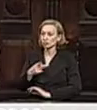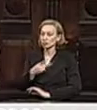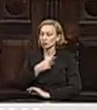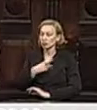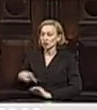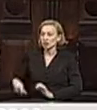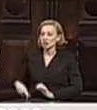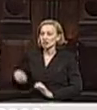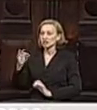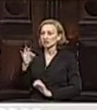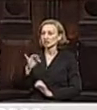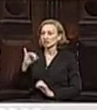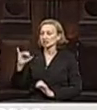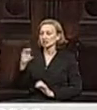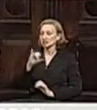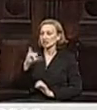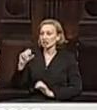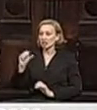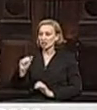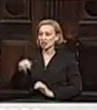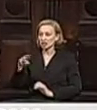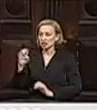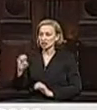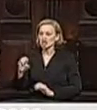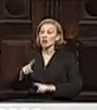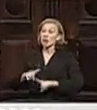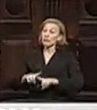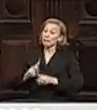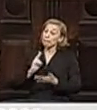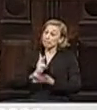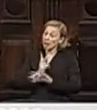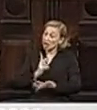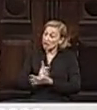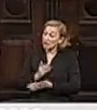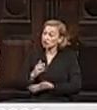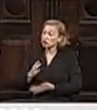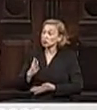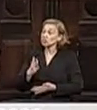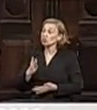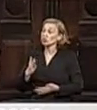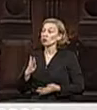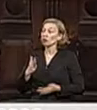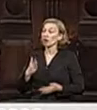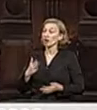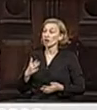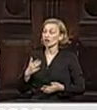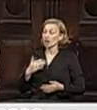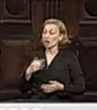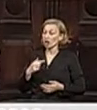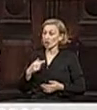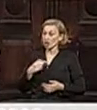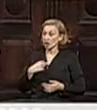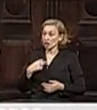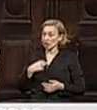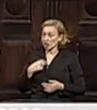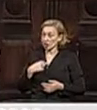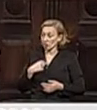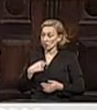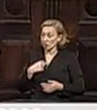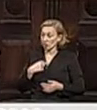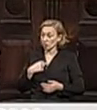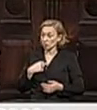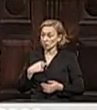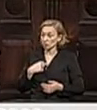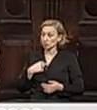sendo declaradamente um deputado de oposição ao governo do estado, abriu essa reunião para que a gente